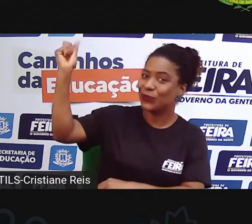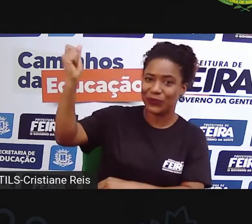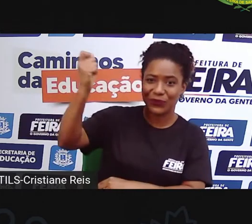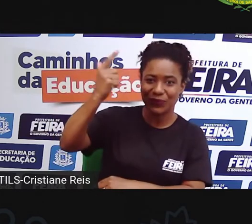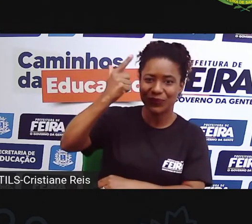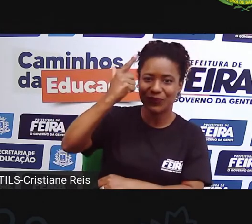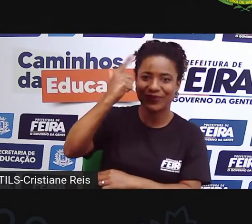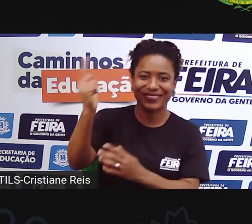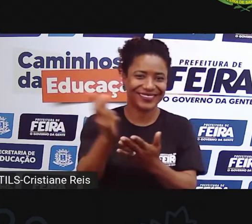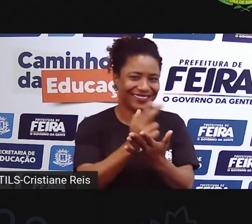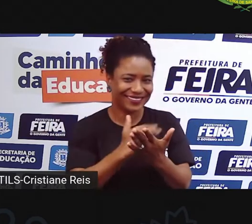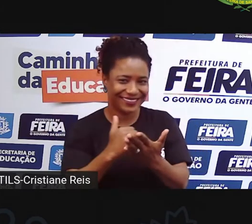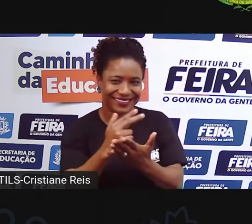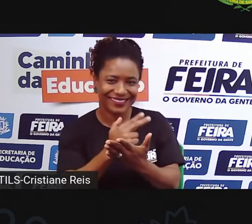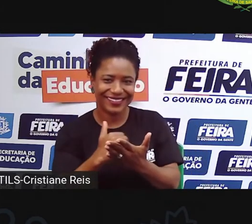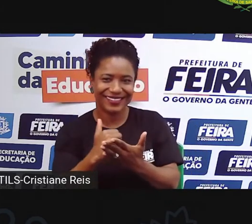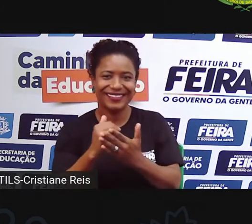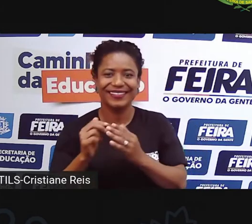sol.